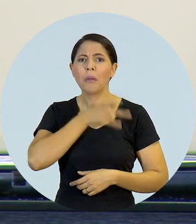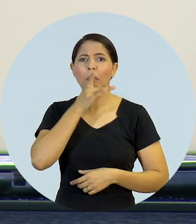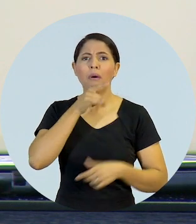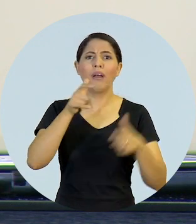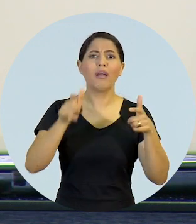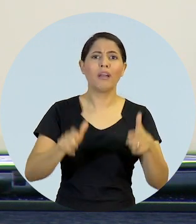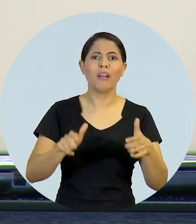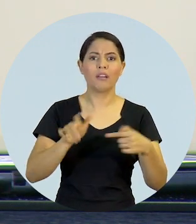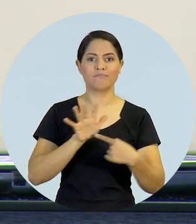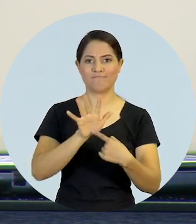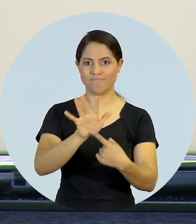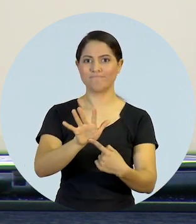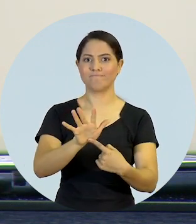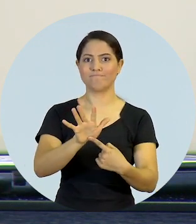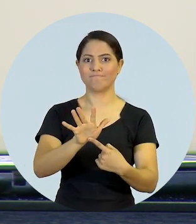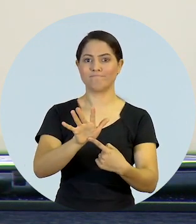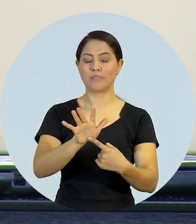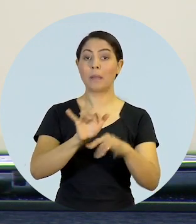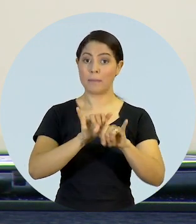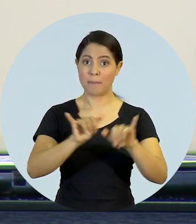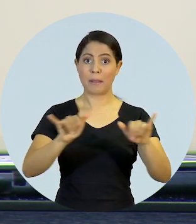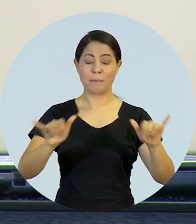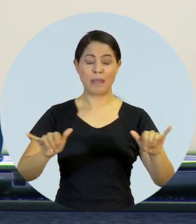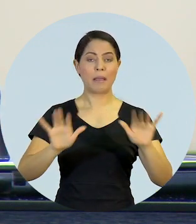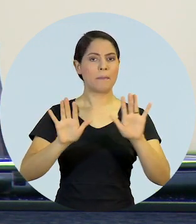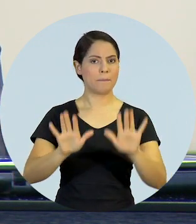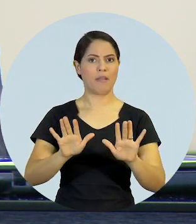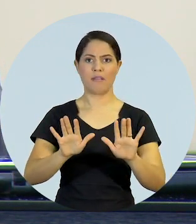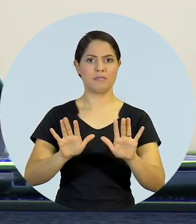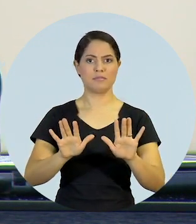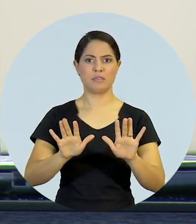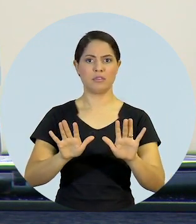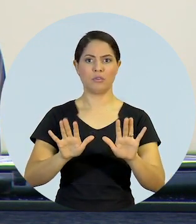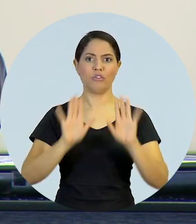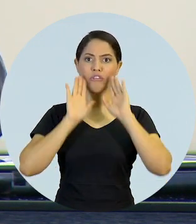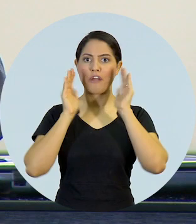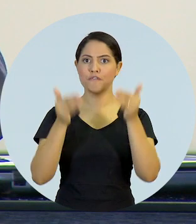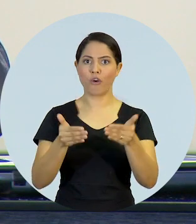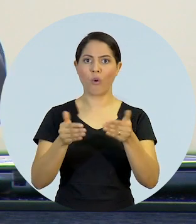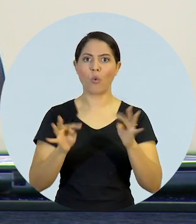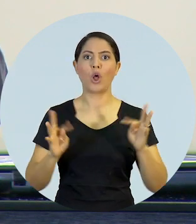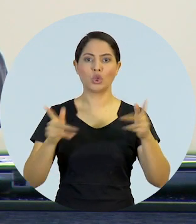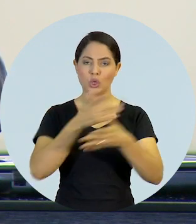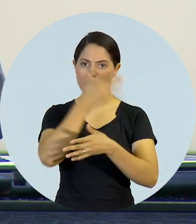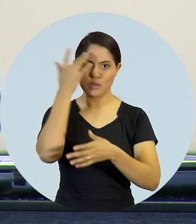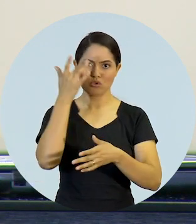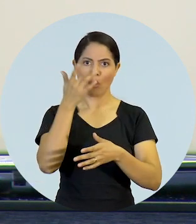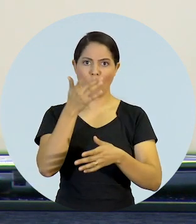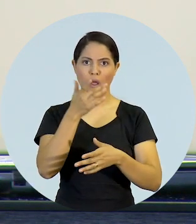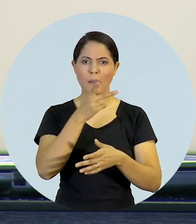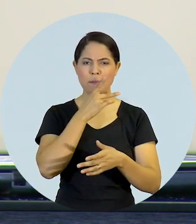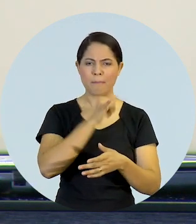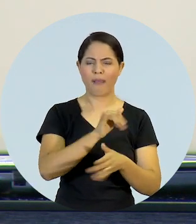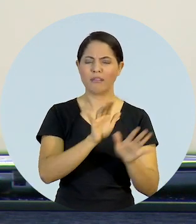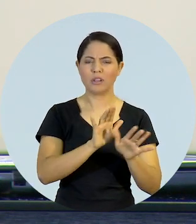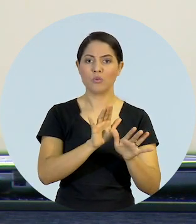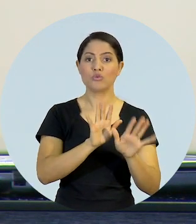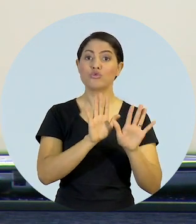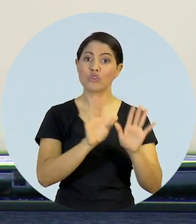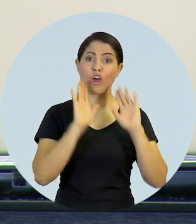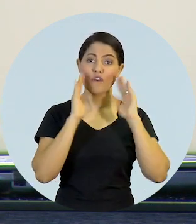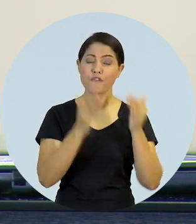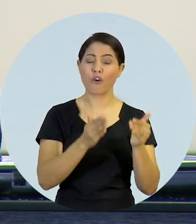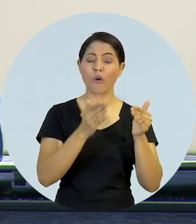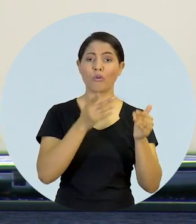Cadê Meu Pai? É uma capa polêmica, mas a gente já explica que isso não está endereçada a todos os pais, somente aqueles que